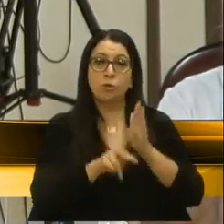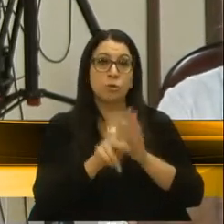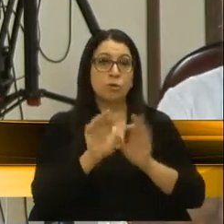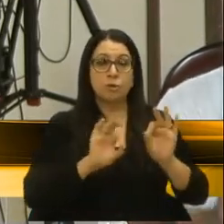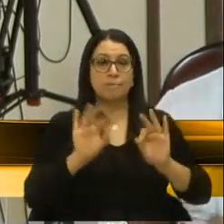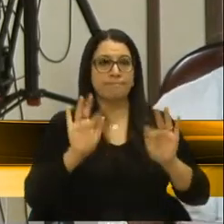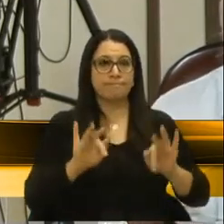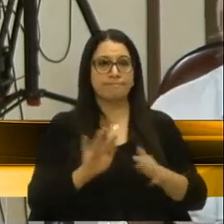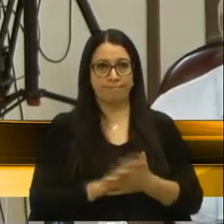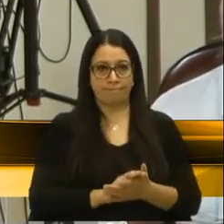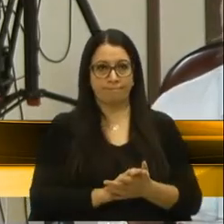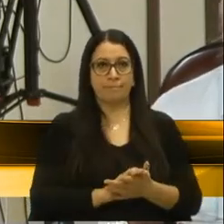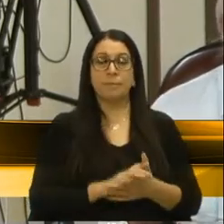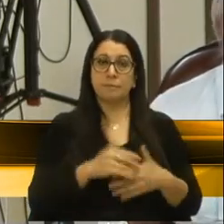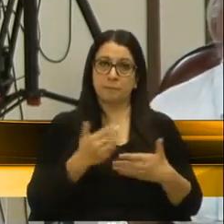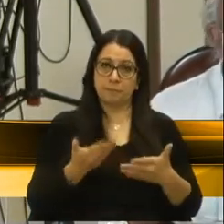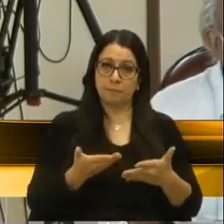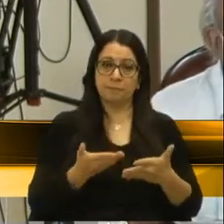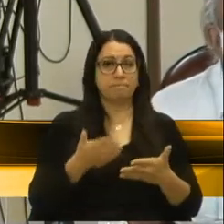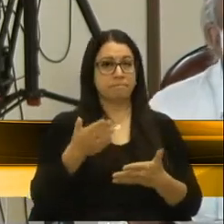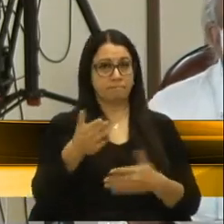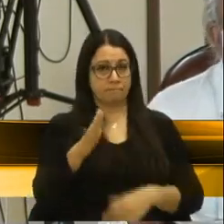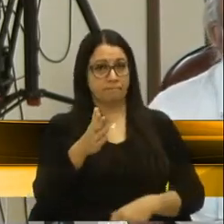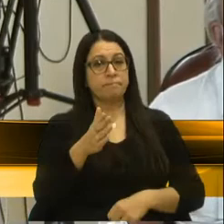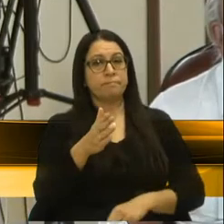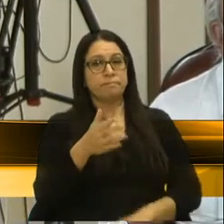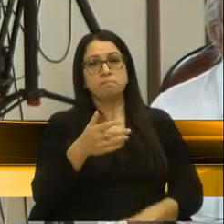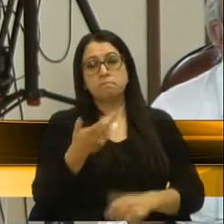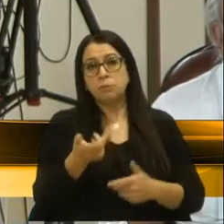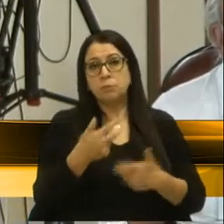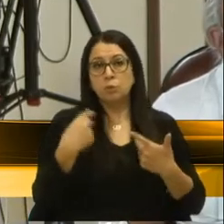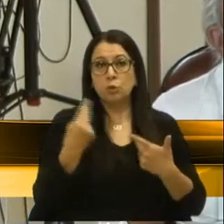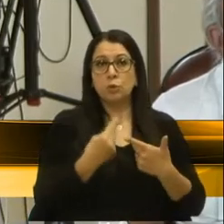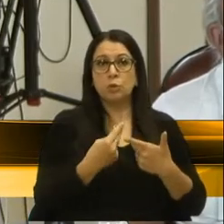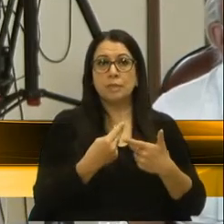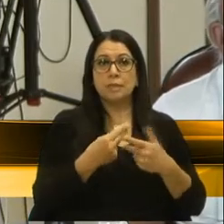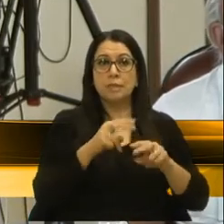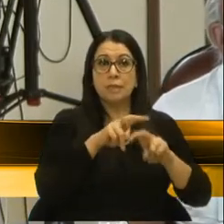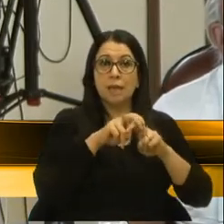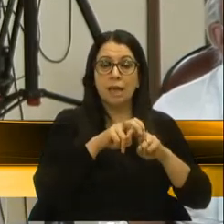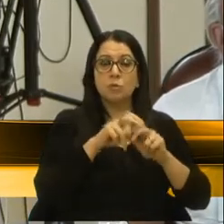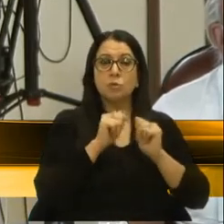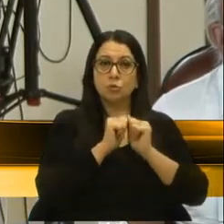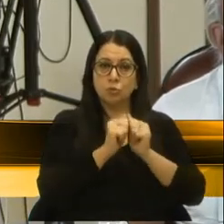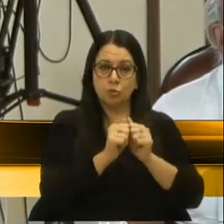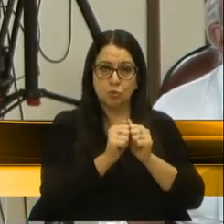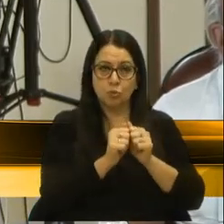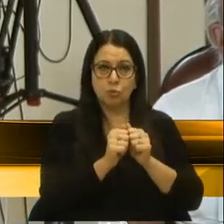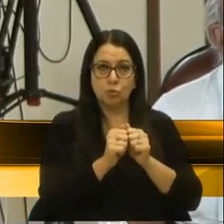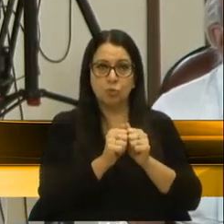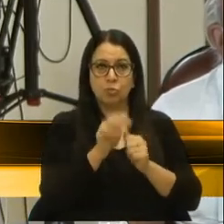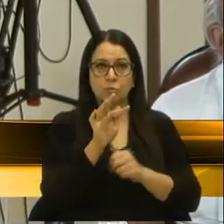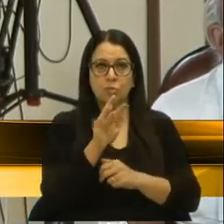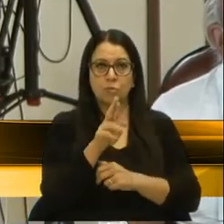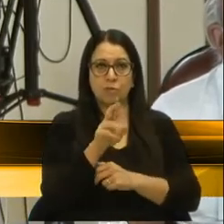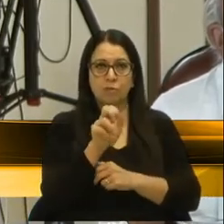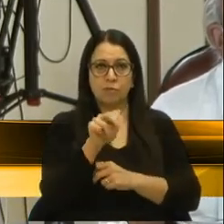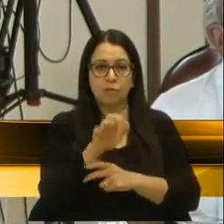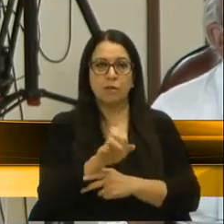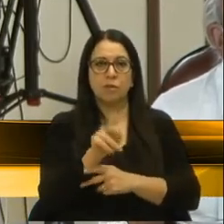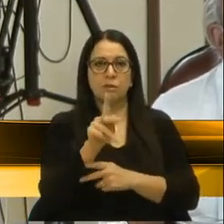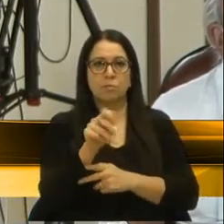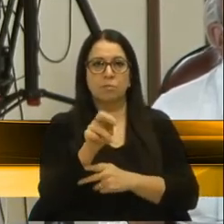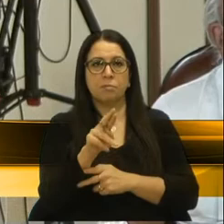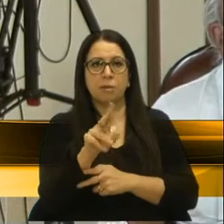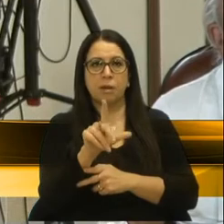mais. Então, talvez seja uma das nossas bandeiras, junto à Frente Parlamentar em